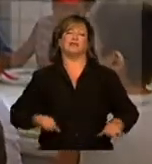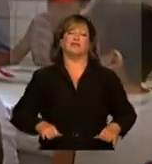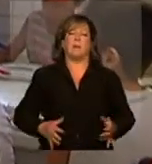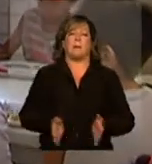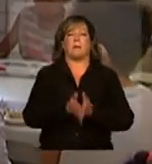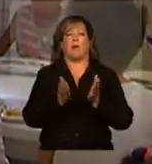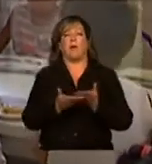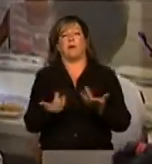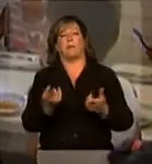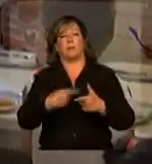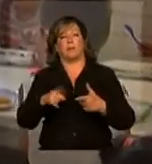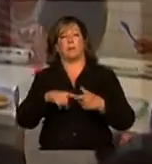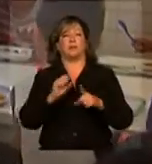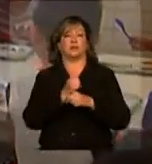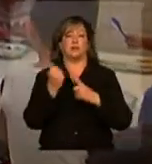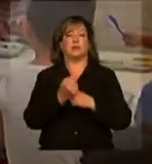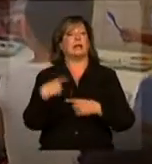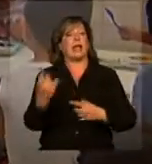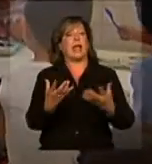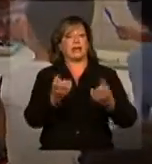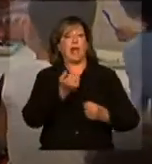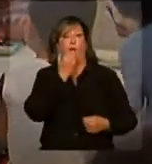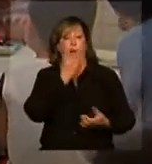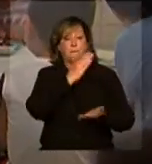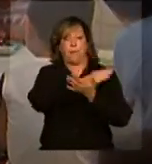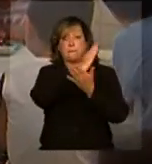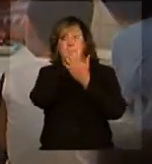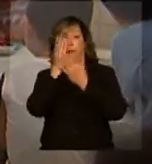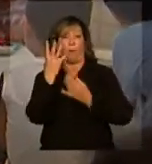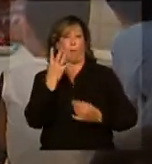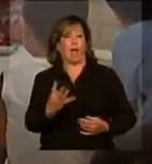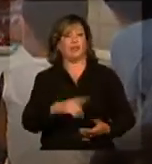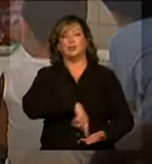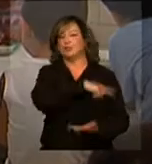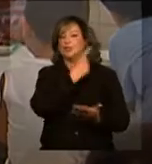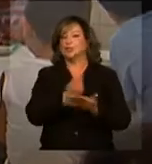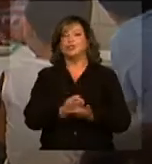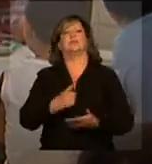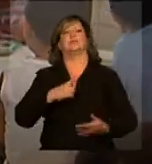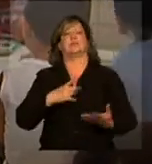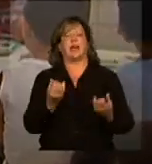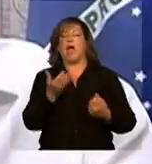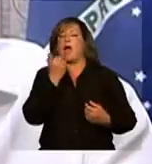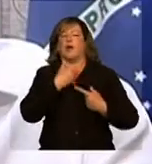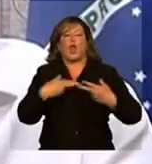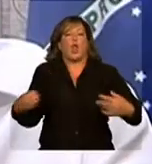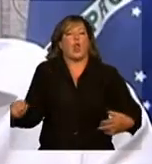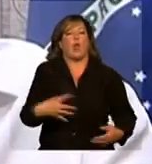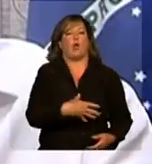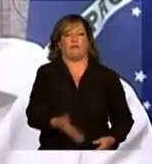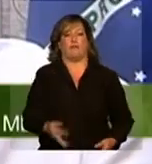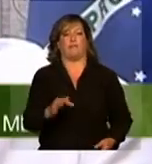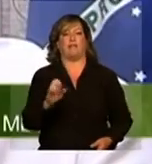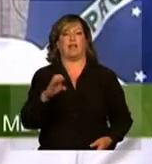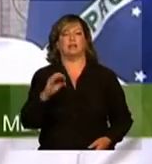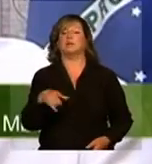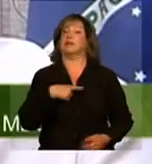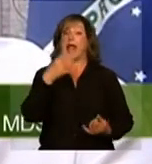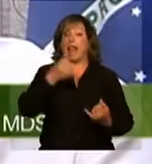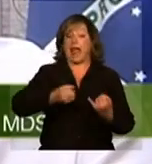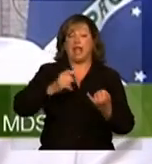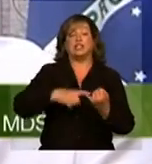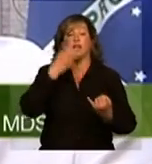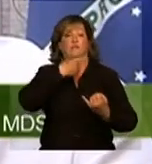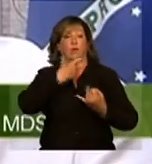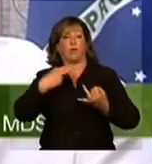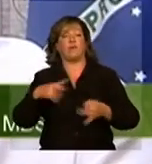vulnerabilidade social, recebem 4 refeições diárias com os produtos frescos da agricultura familiar. Nós estamos falando aqui de leite, de